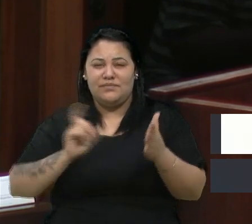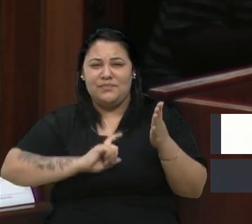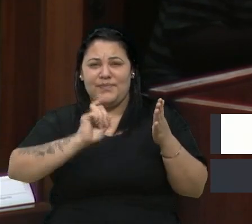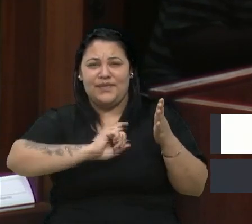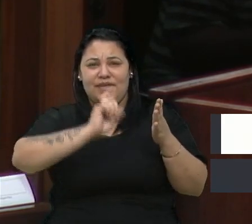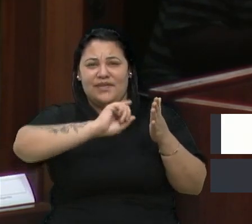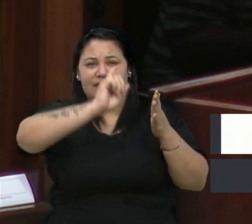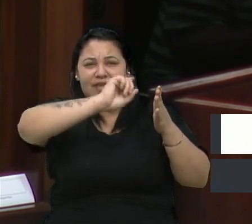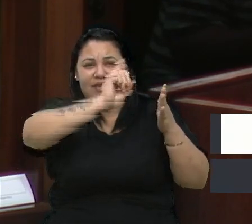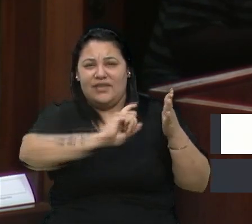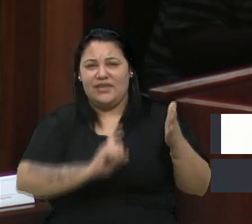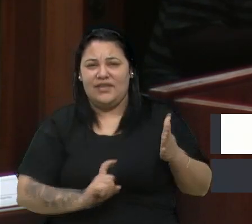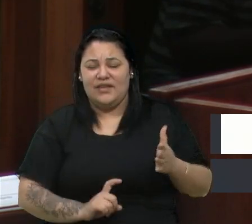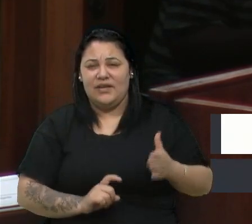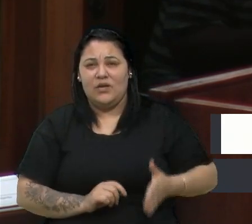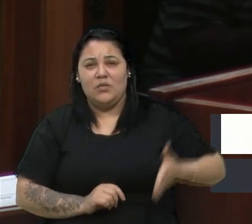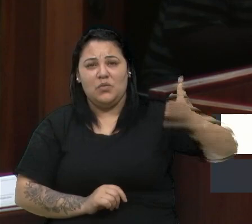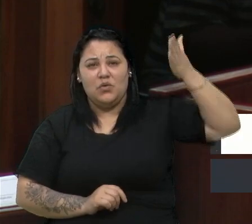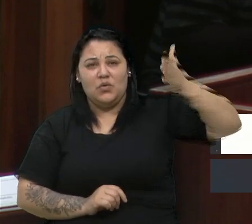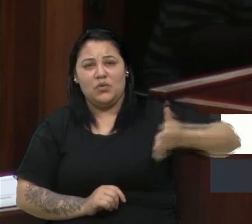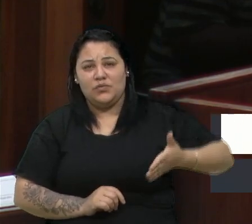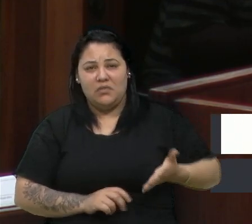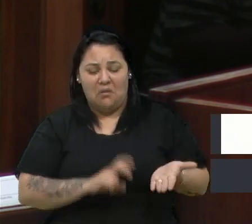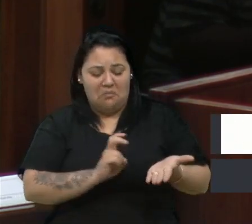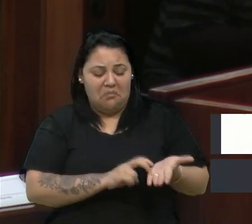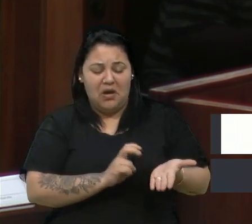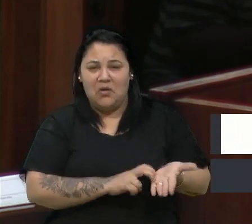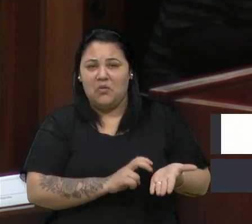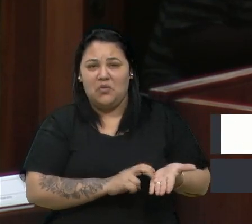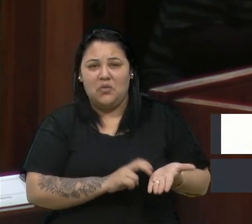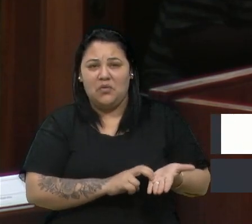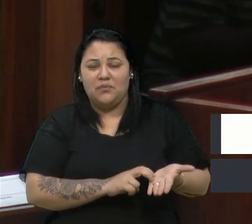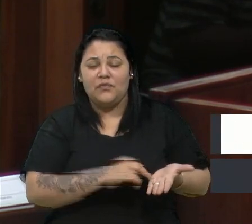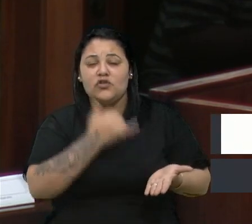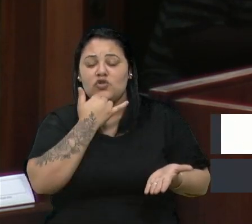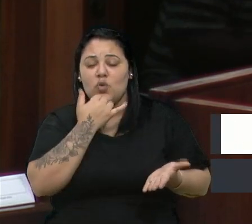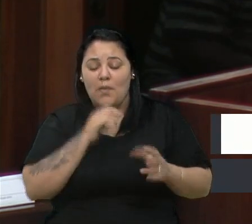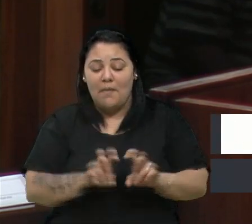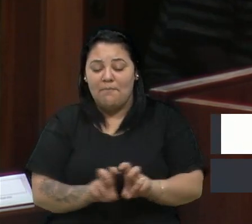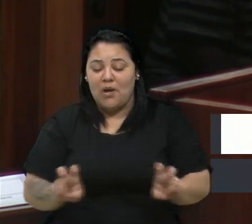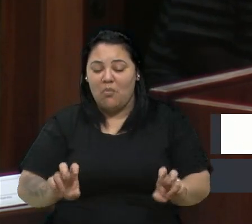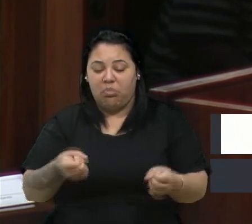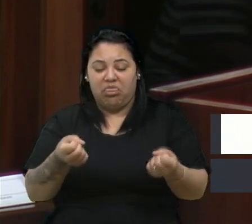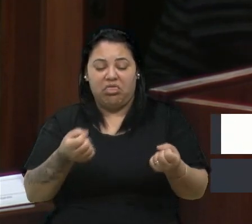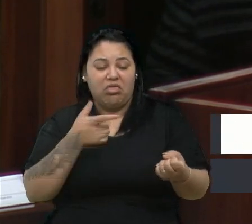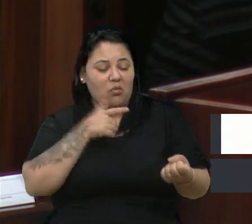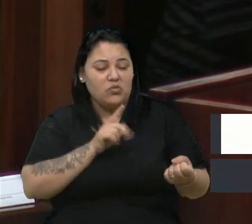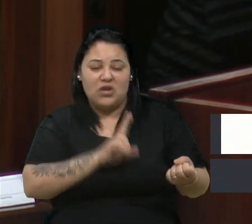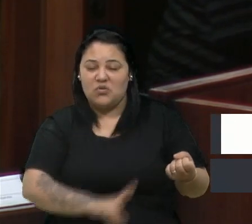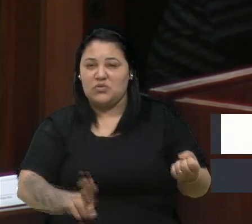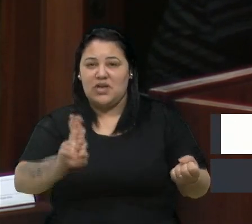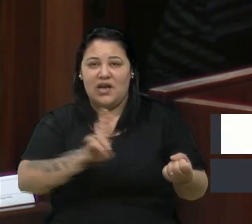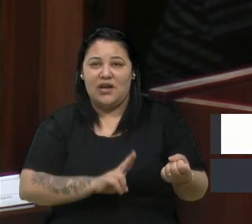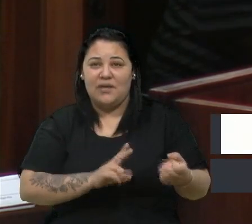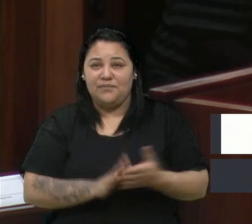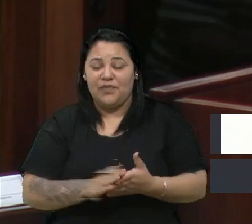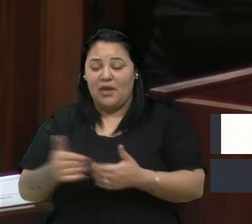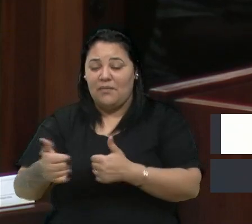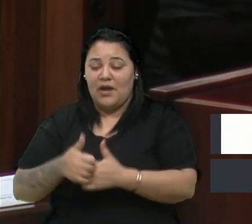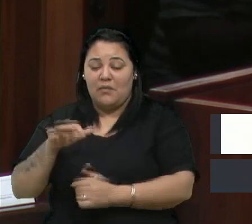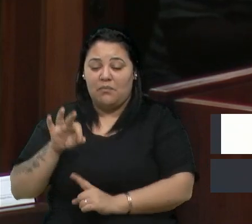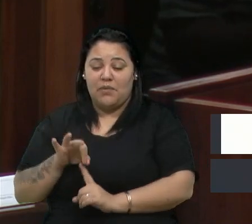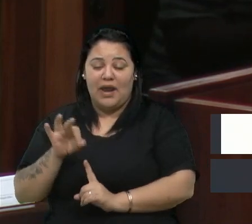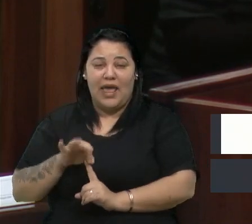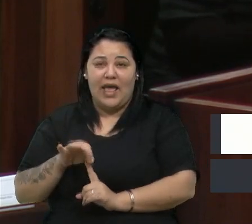Praça do Trem, nos dois lados, bancos sem condições de serem usados, equipamento de exposição de eventos localizado próximo à parada de ônibus na Praça Avenida